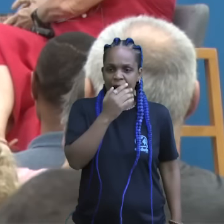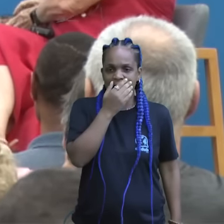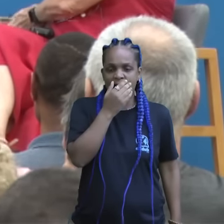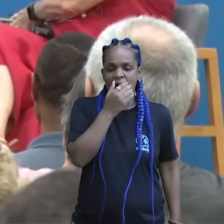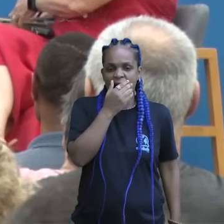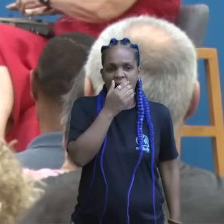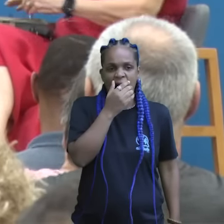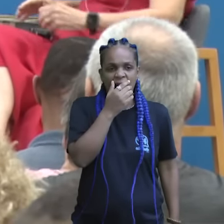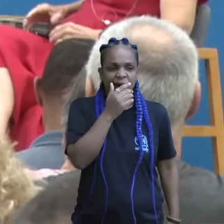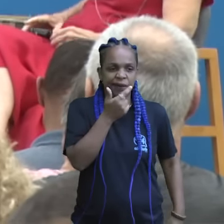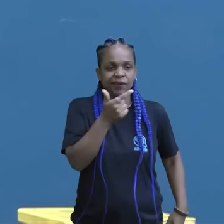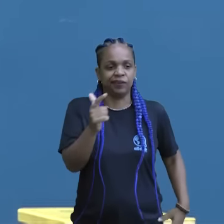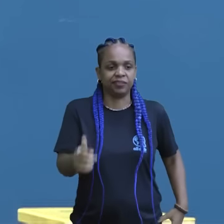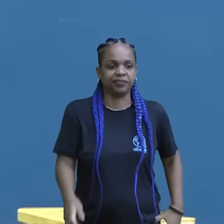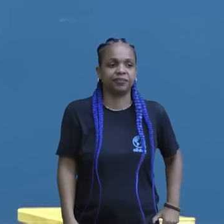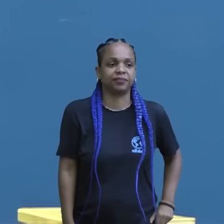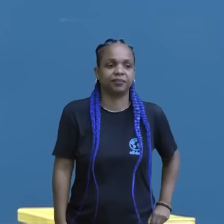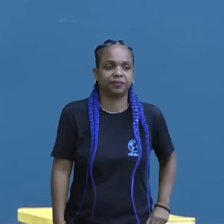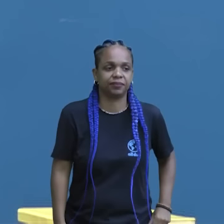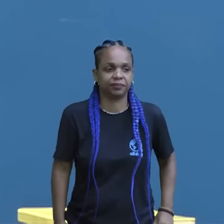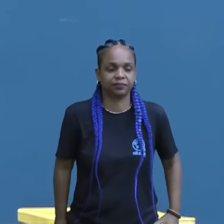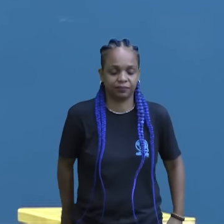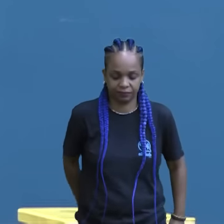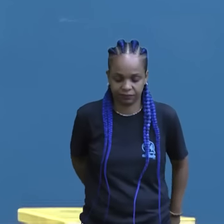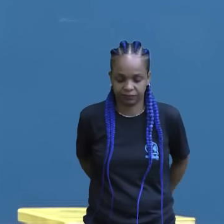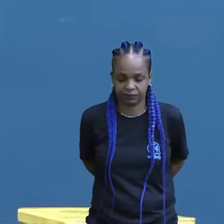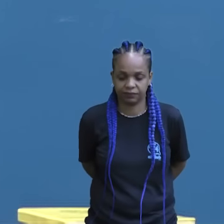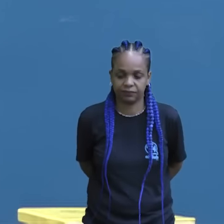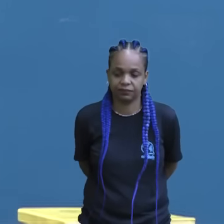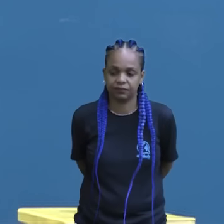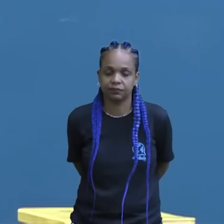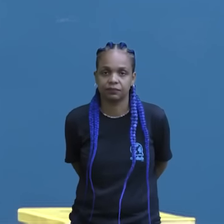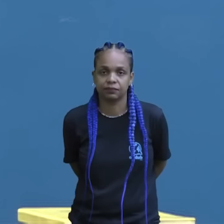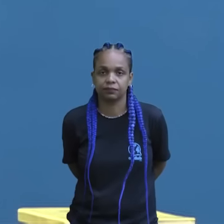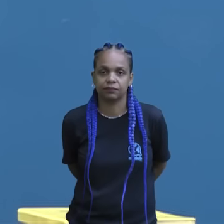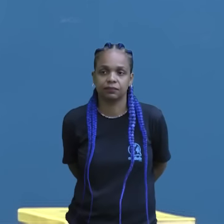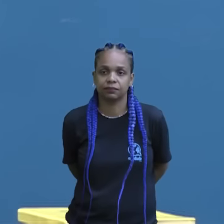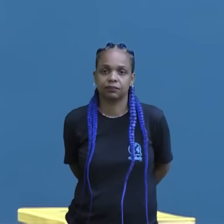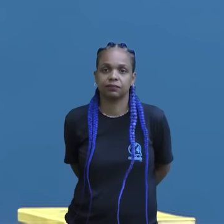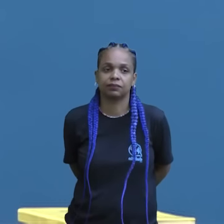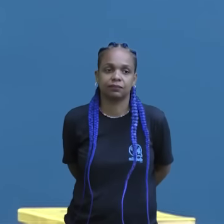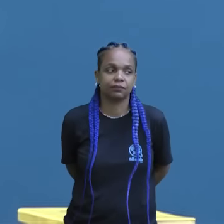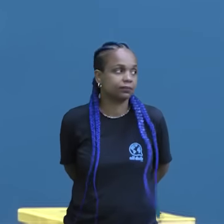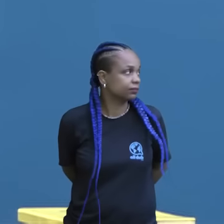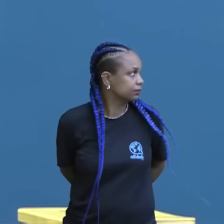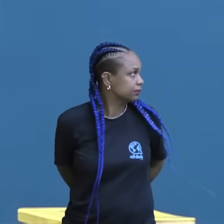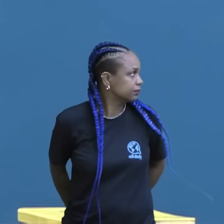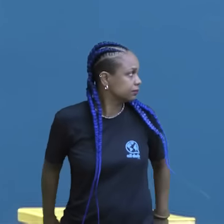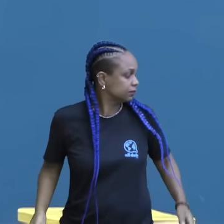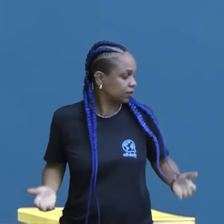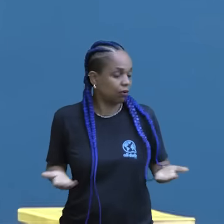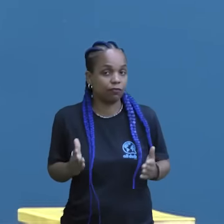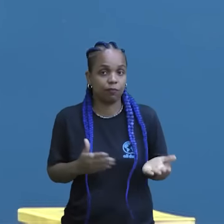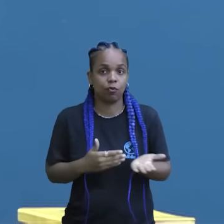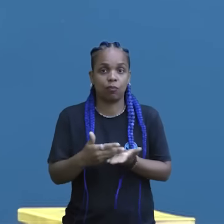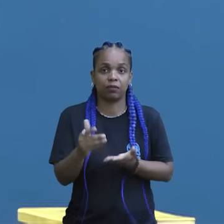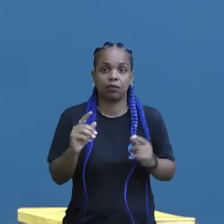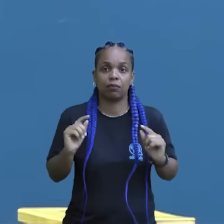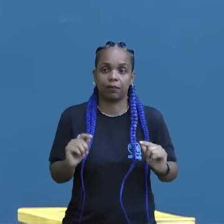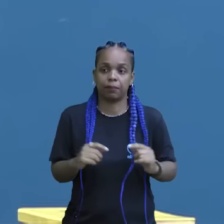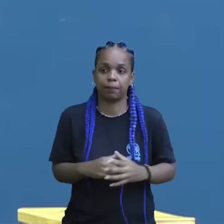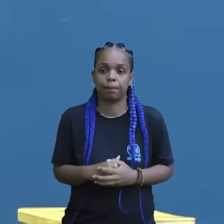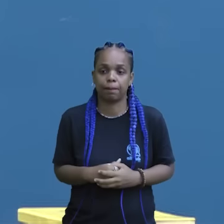Gente, nós vamos agora começar a conversar, né? Vocês vão começar a conversar com as nossas convidadas. São muitos